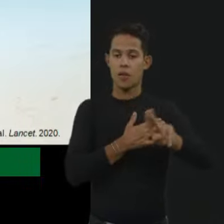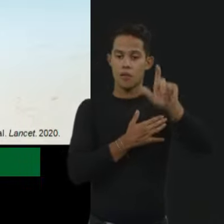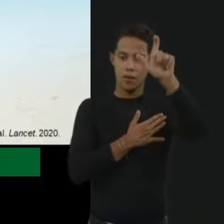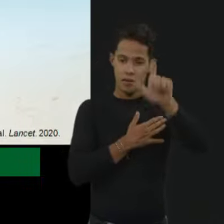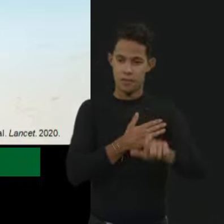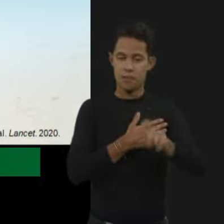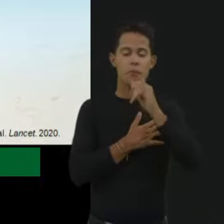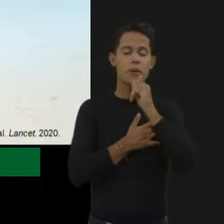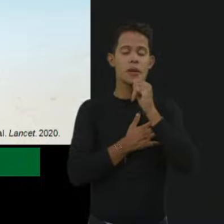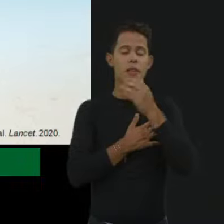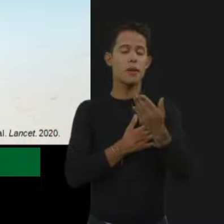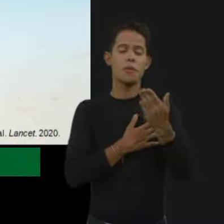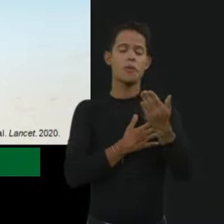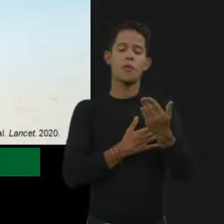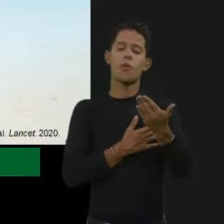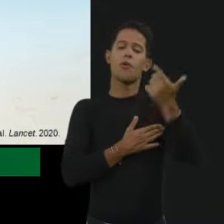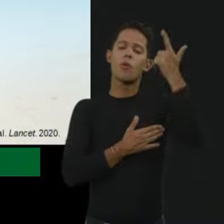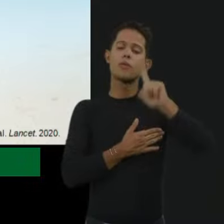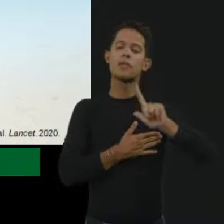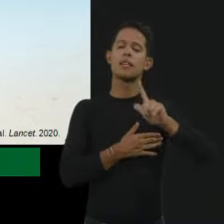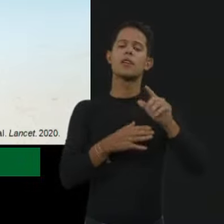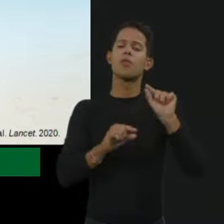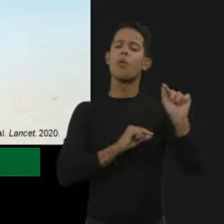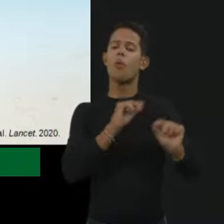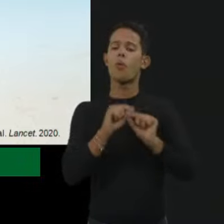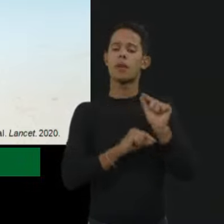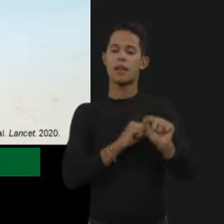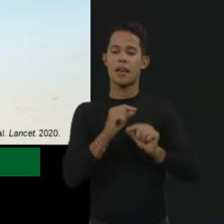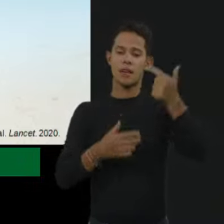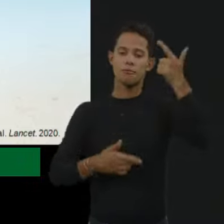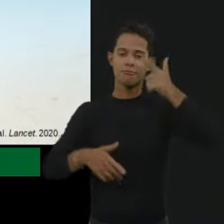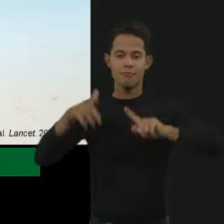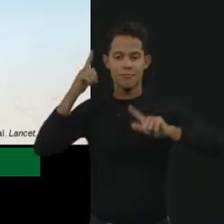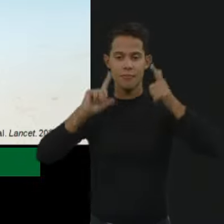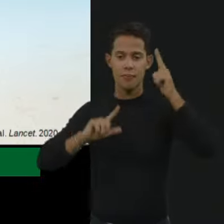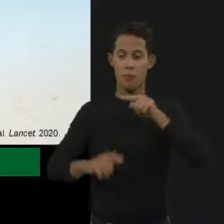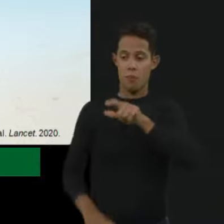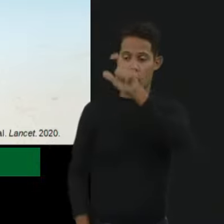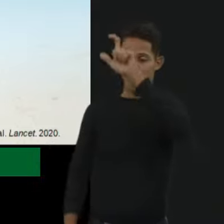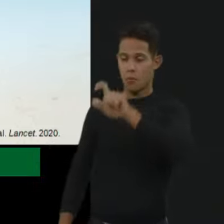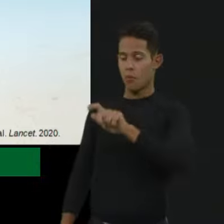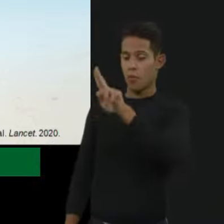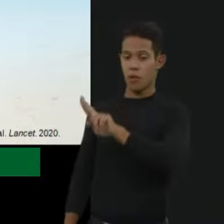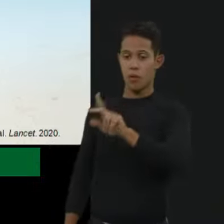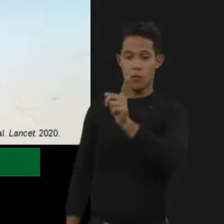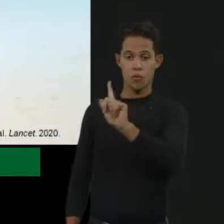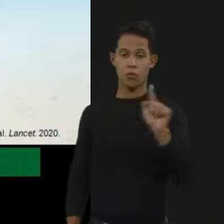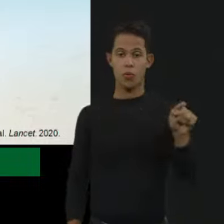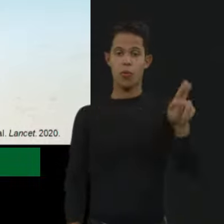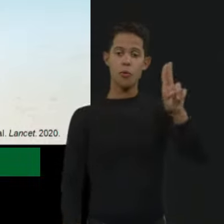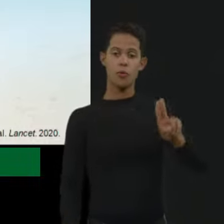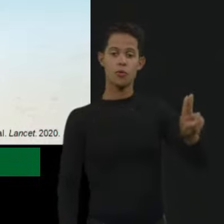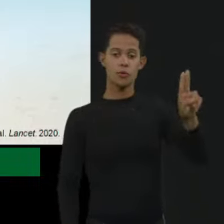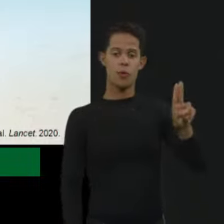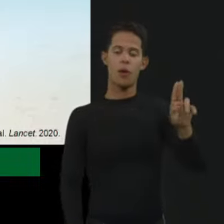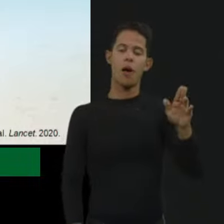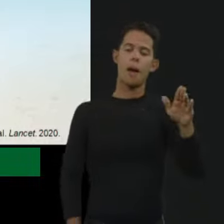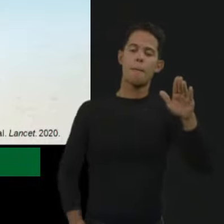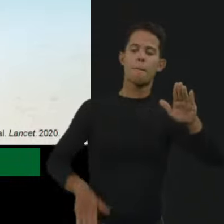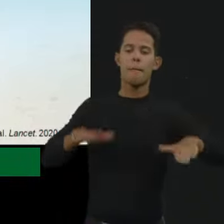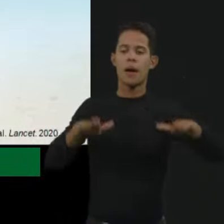estatura final nesses pacientes comparado com os que não usaram? A média de